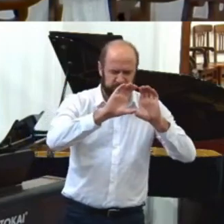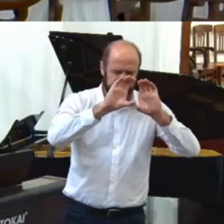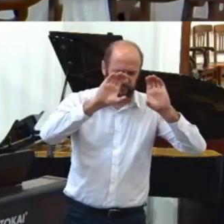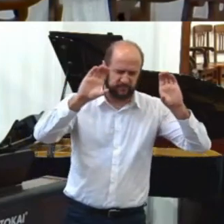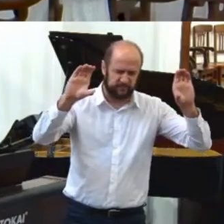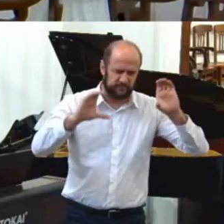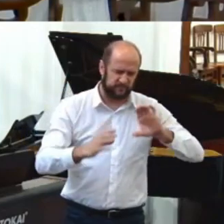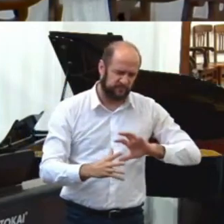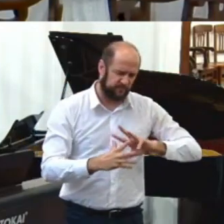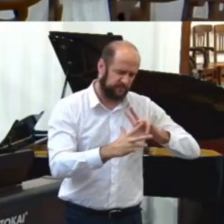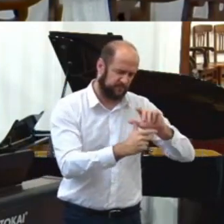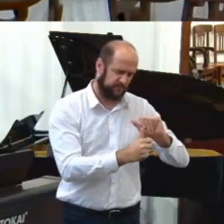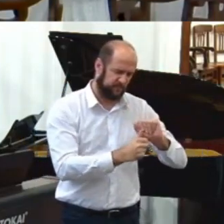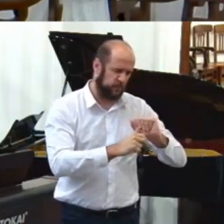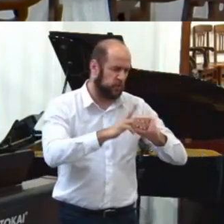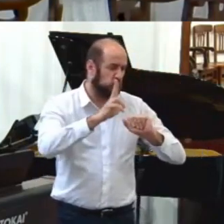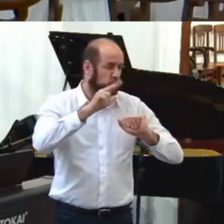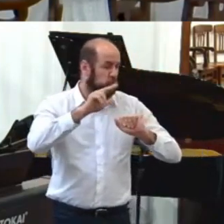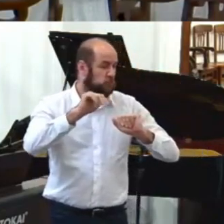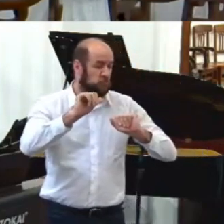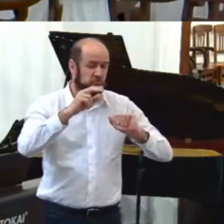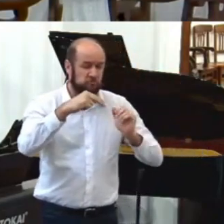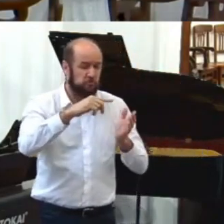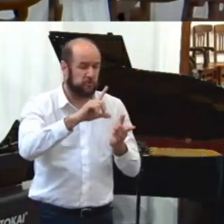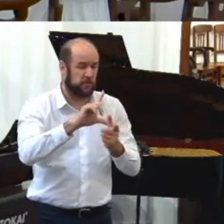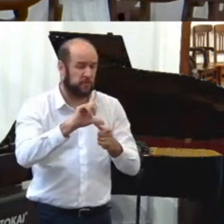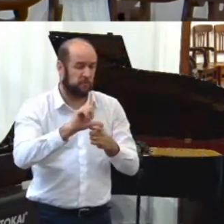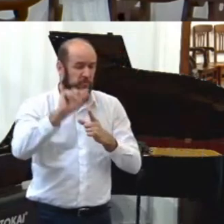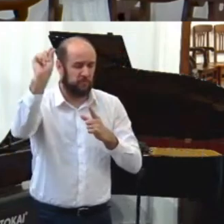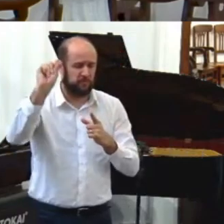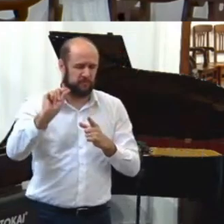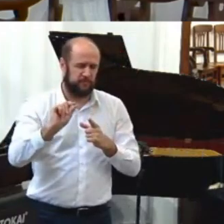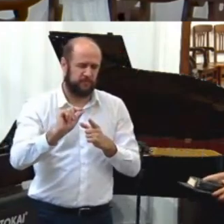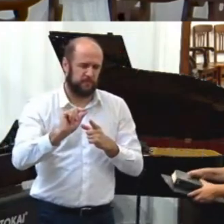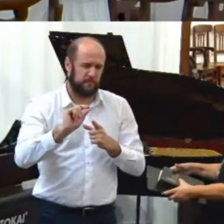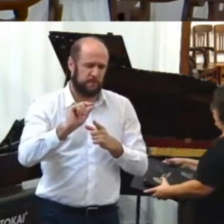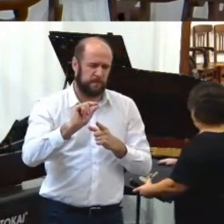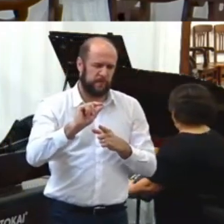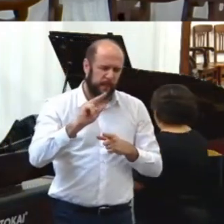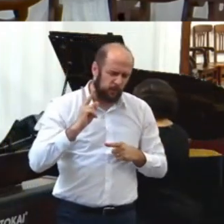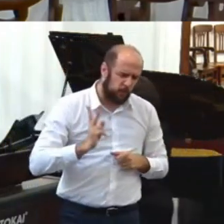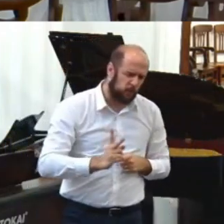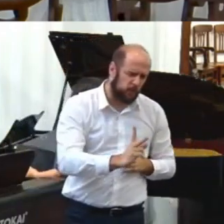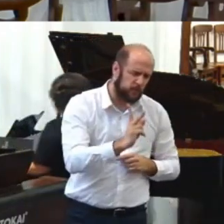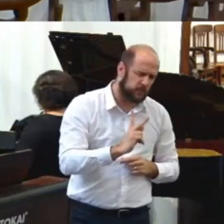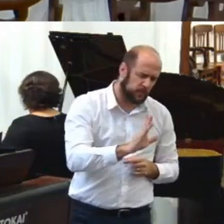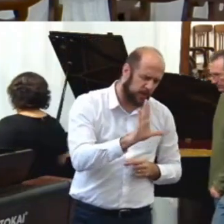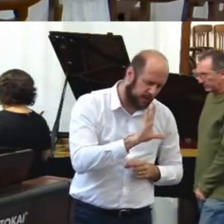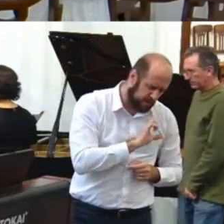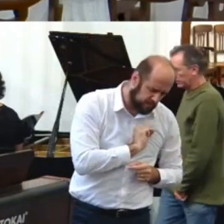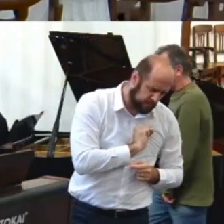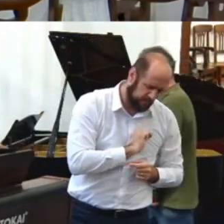Deus da terra, que não fecha os olhos, que não diminui em amor,